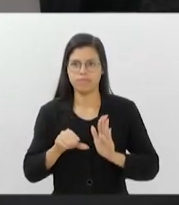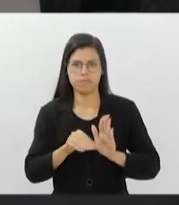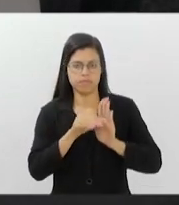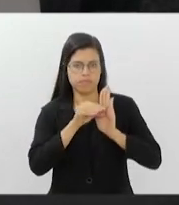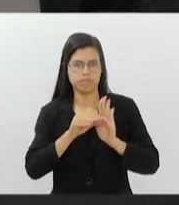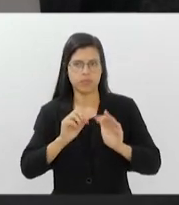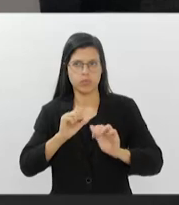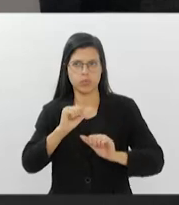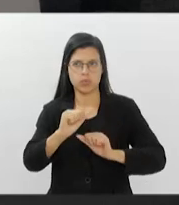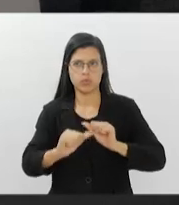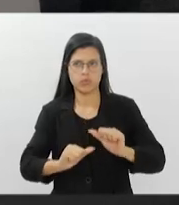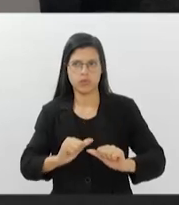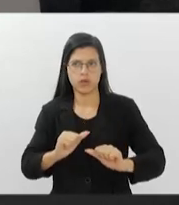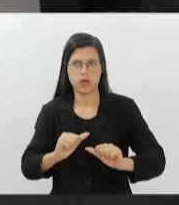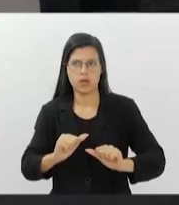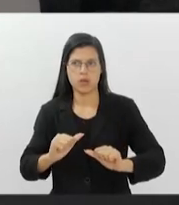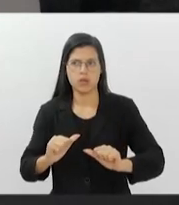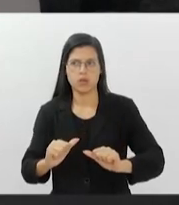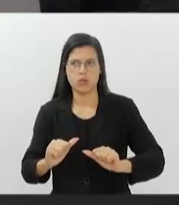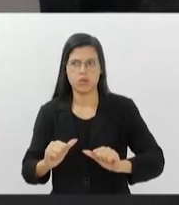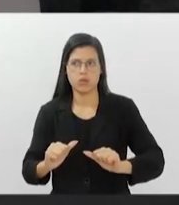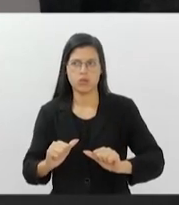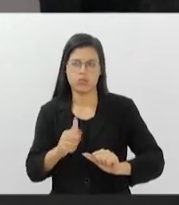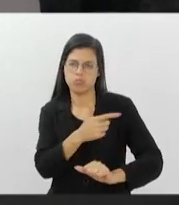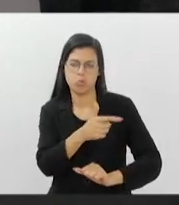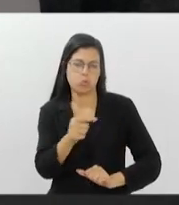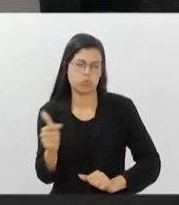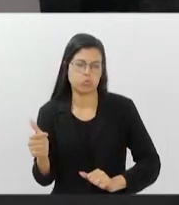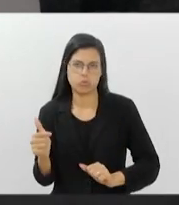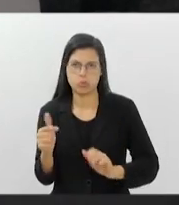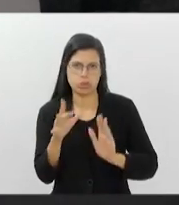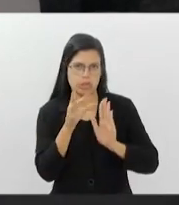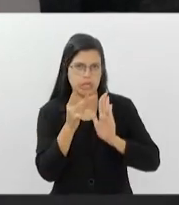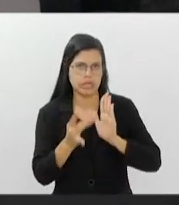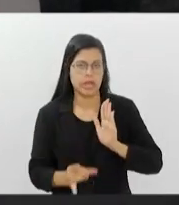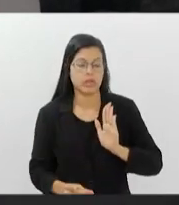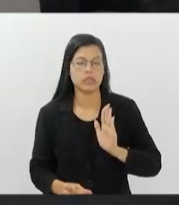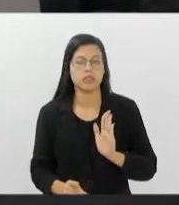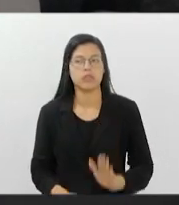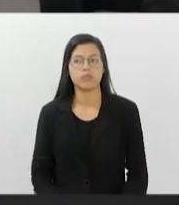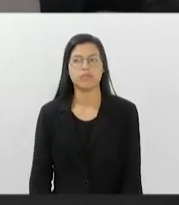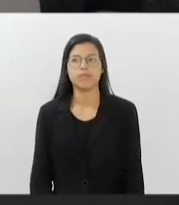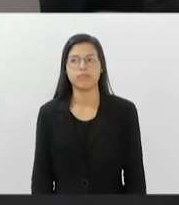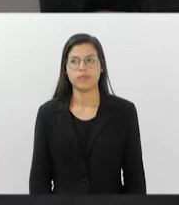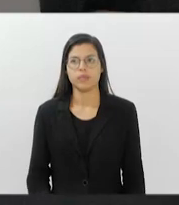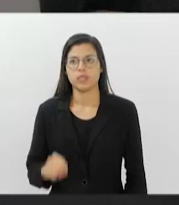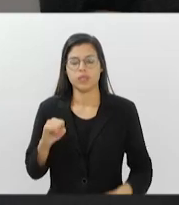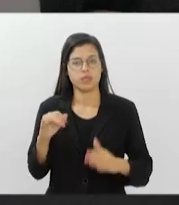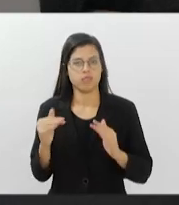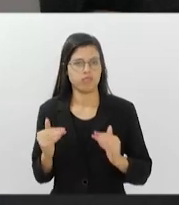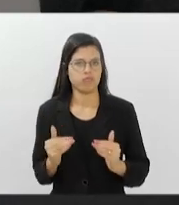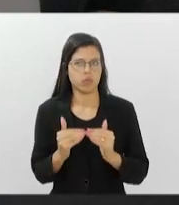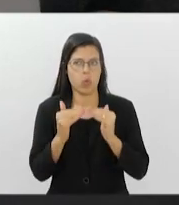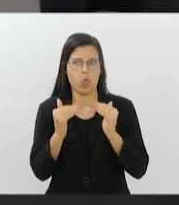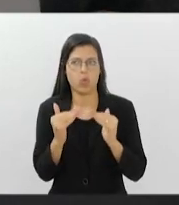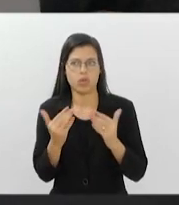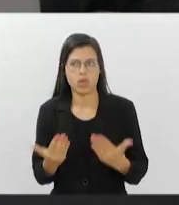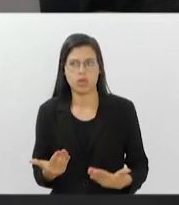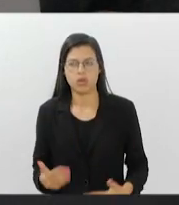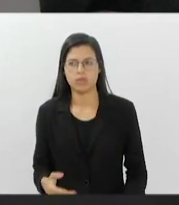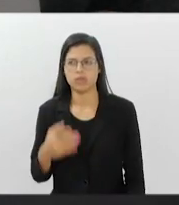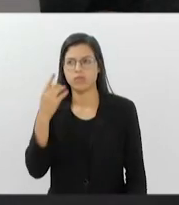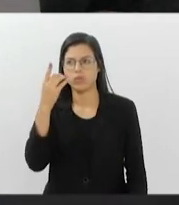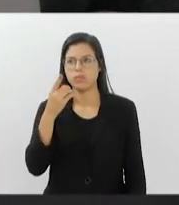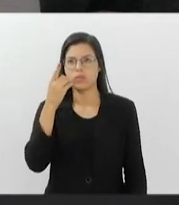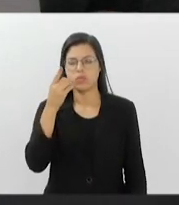modificado. Pode ser. Em todos os outros pontos. Se os senhores concordarem com essa tese... Mas, deputado Luiz